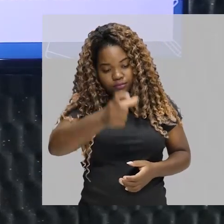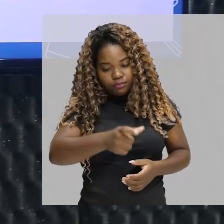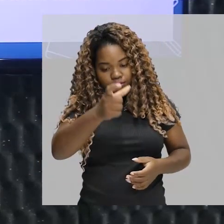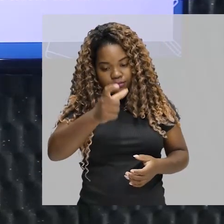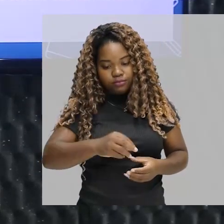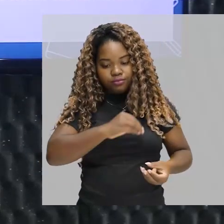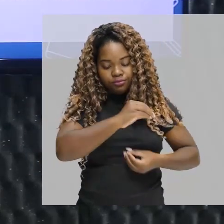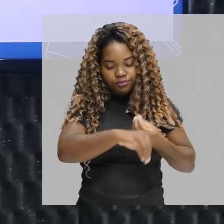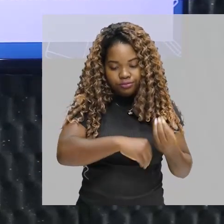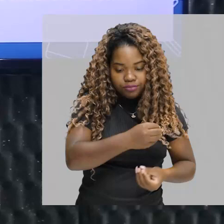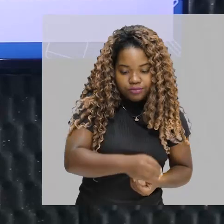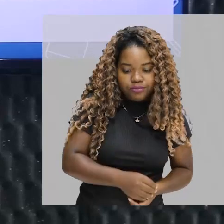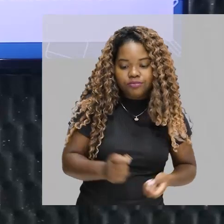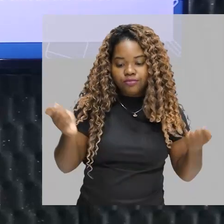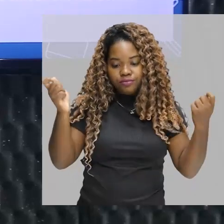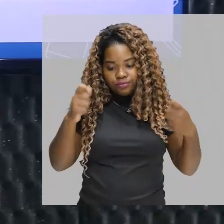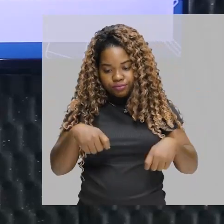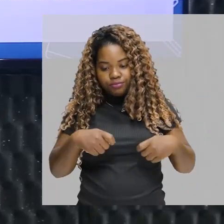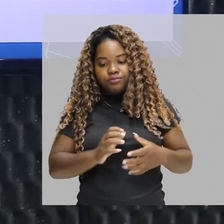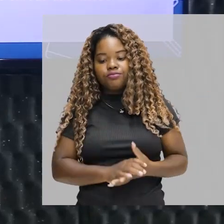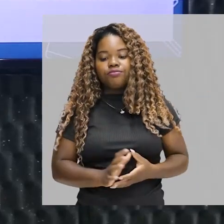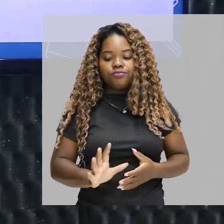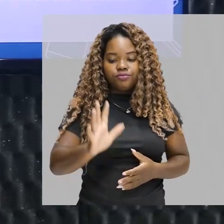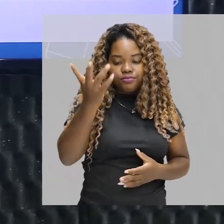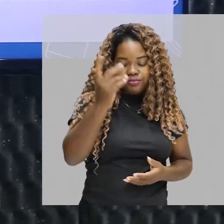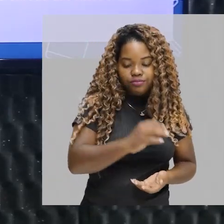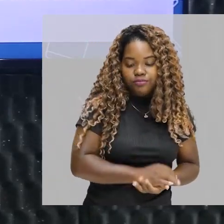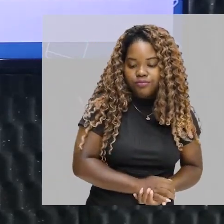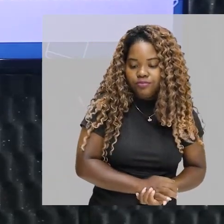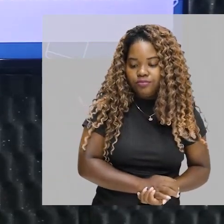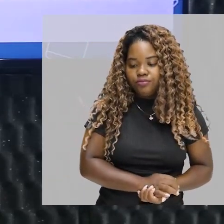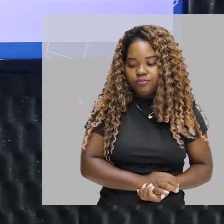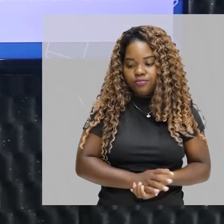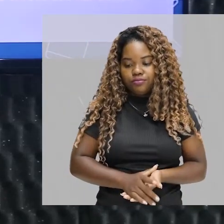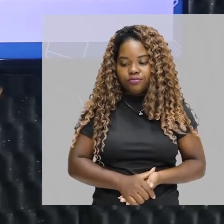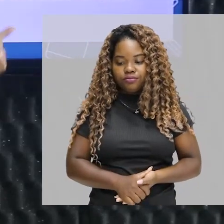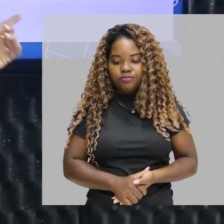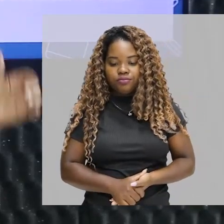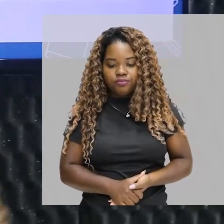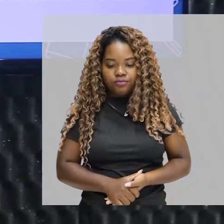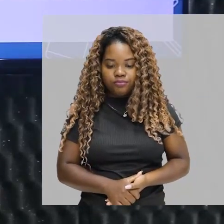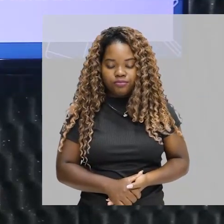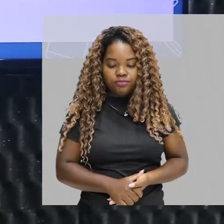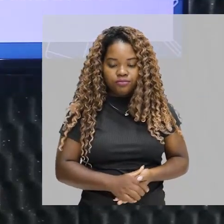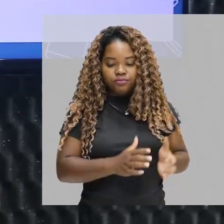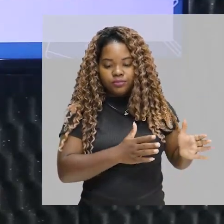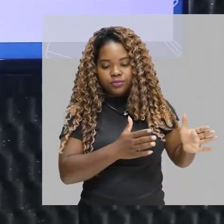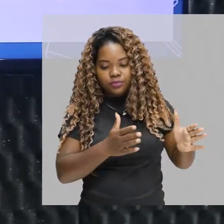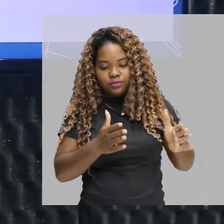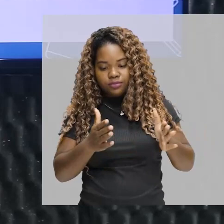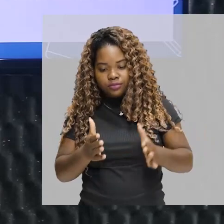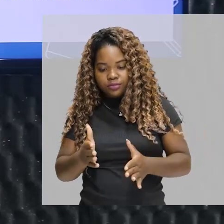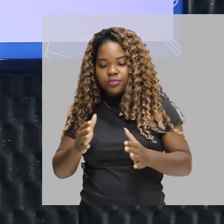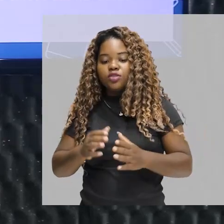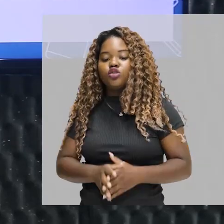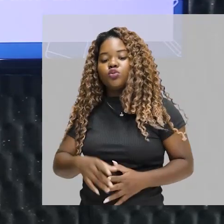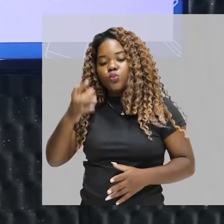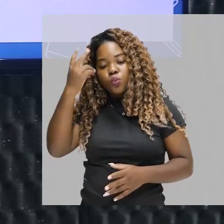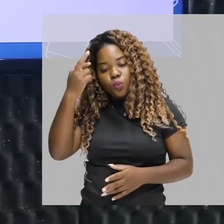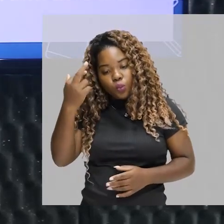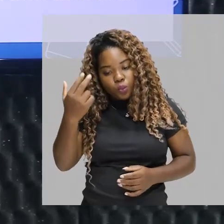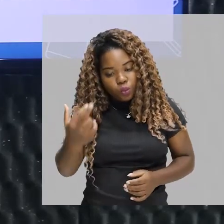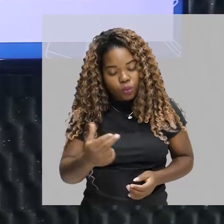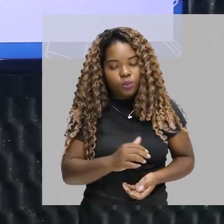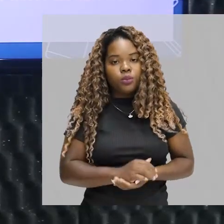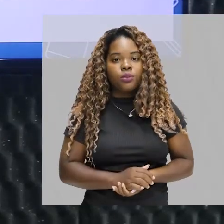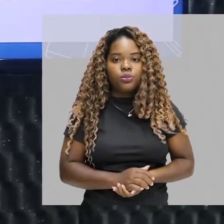essas personagens podem executar ações e também sofrer ações, tá? Durante a história em si,